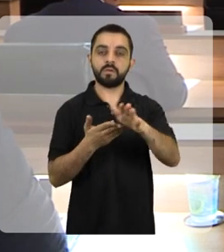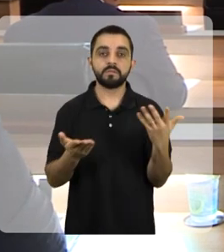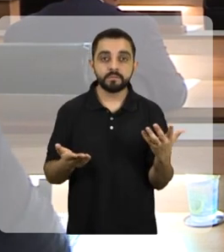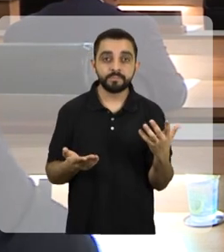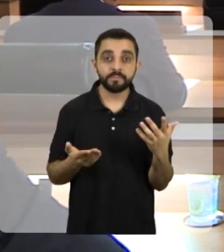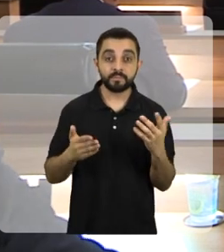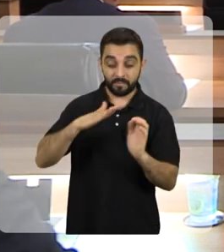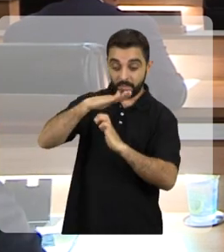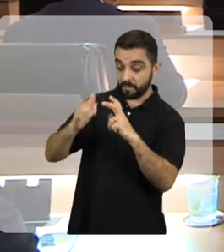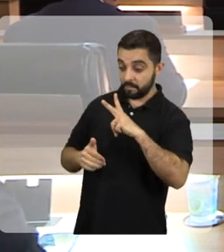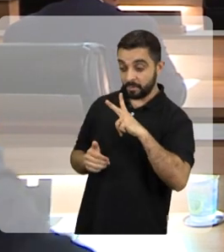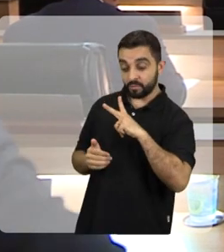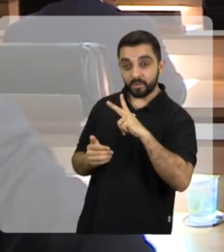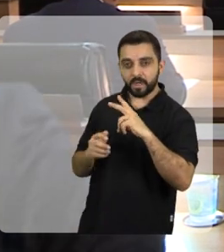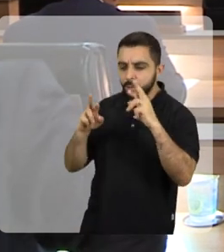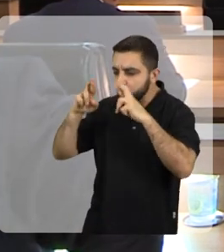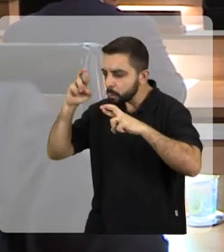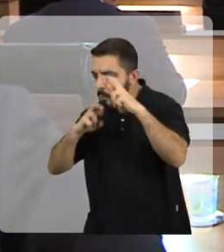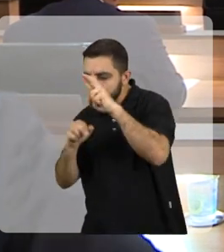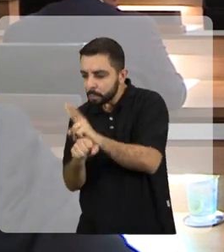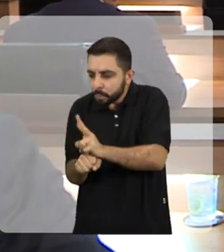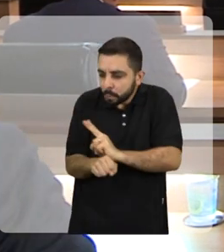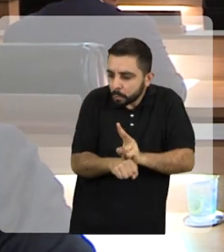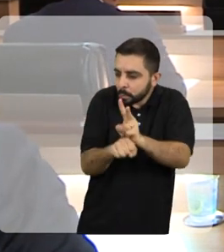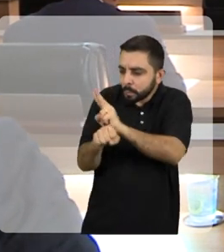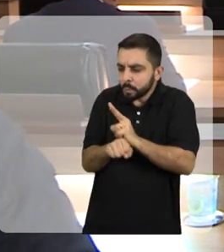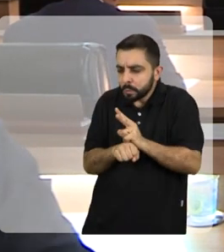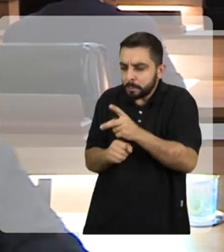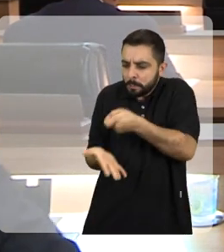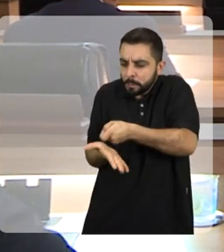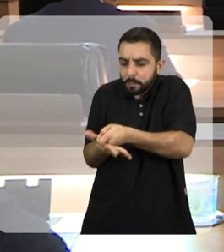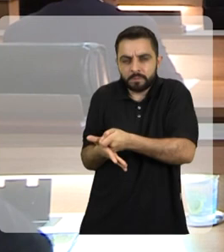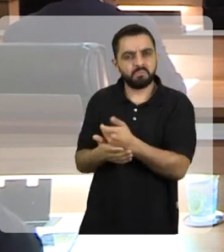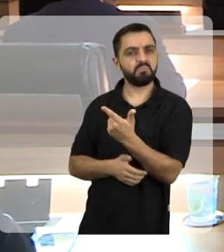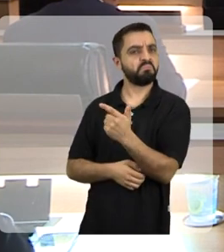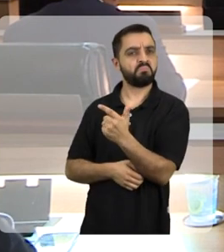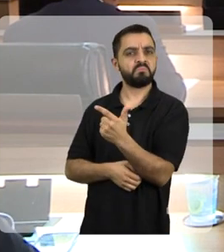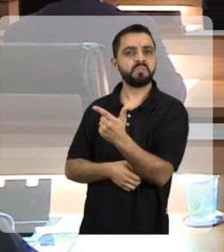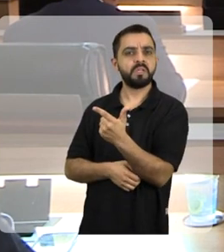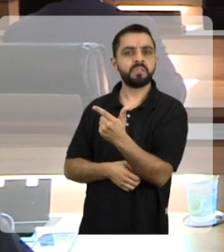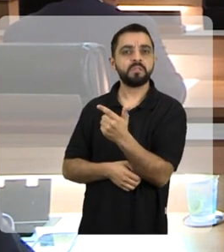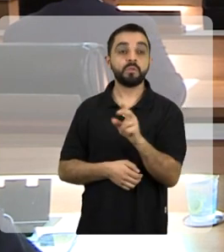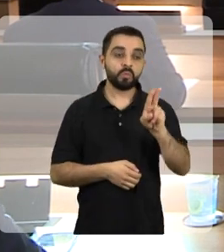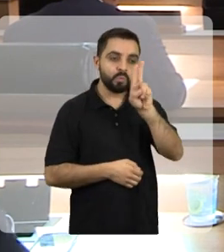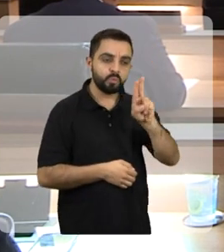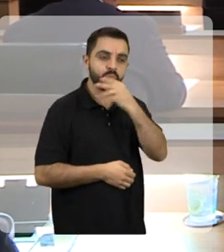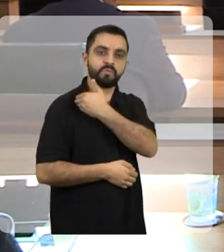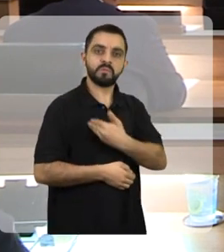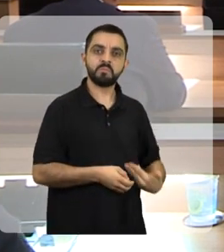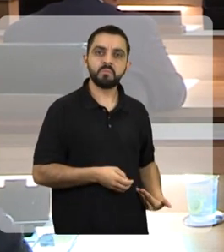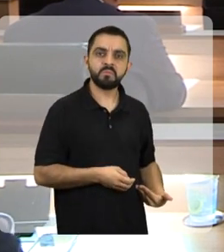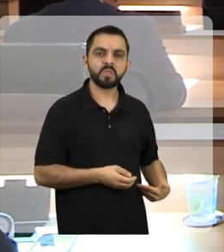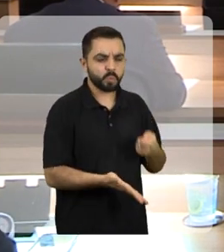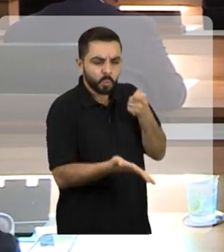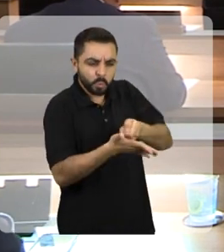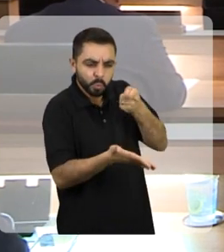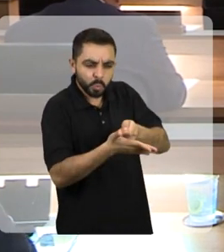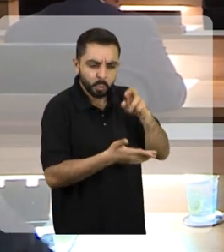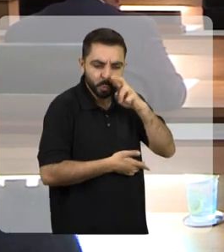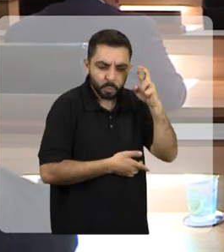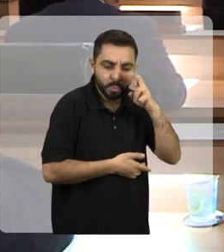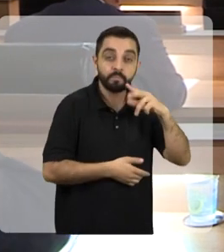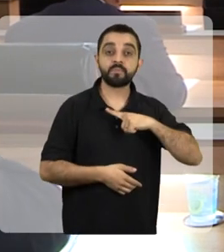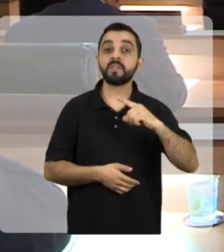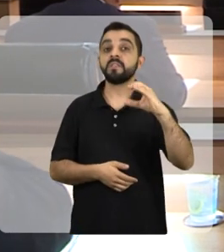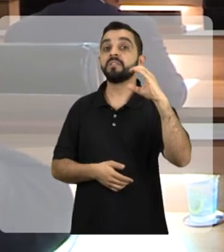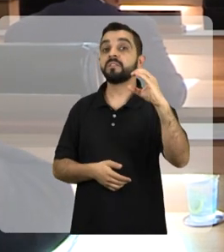empresa privada no Brasil que seja tão controlada quanto as universidades públicas, porque nós temos a CGU,